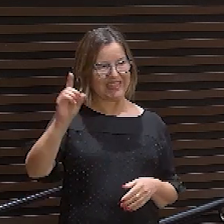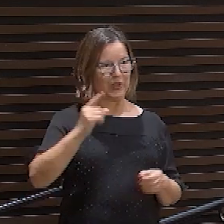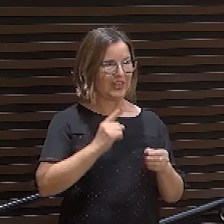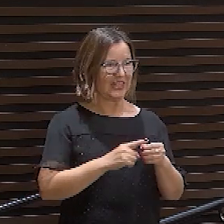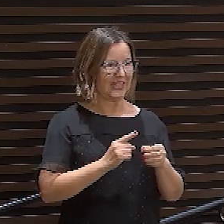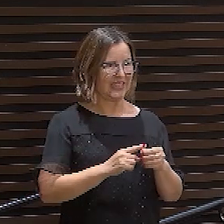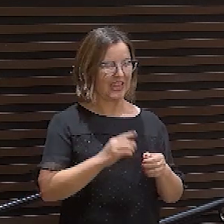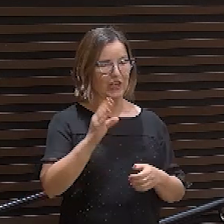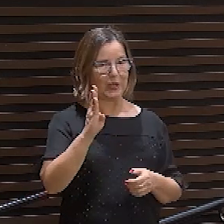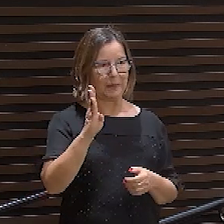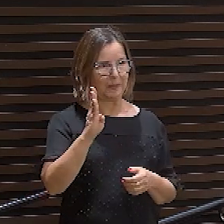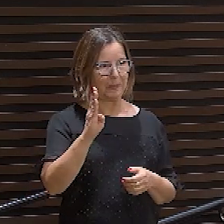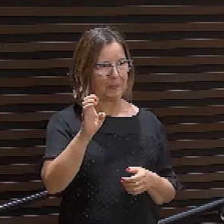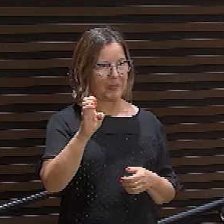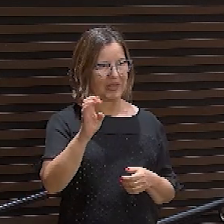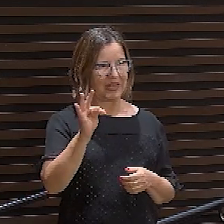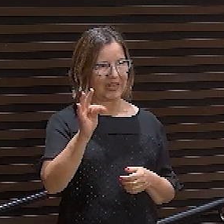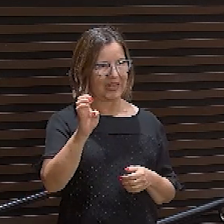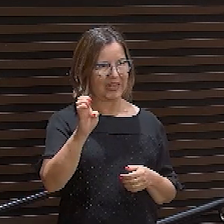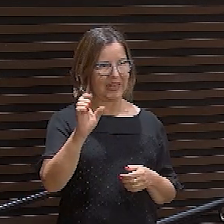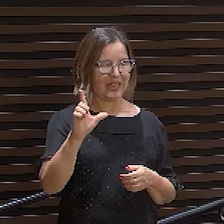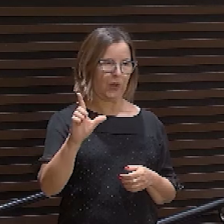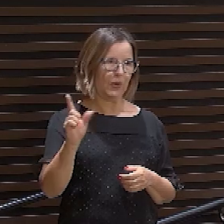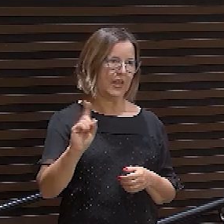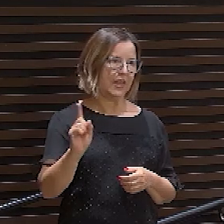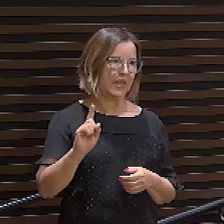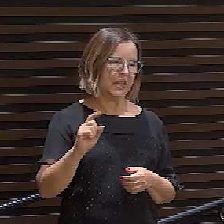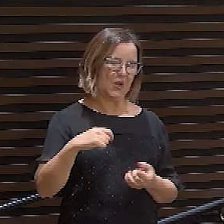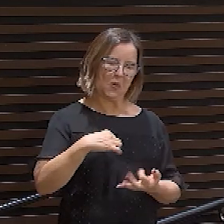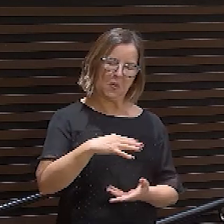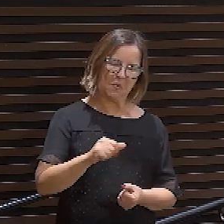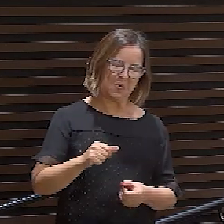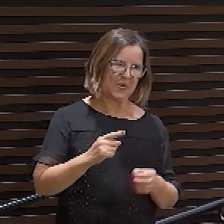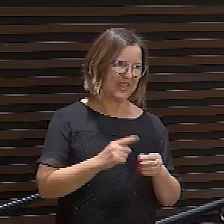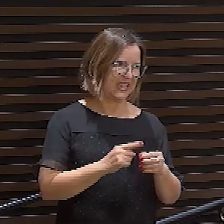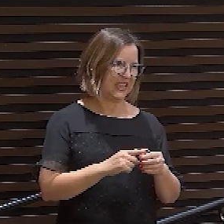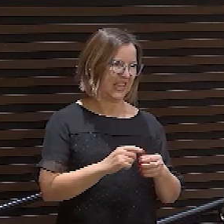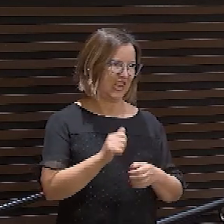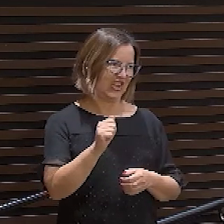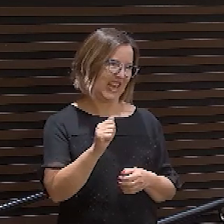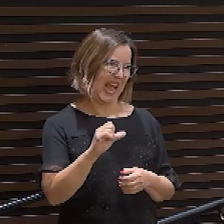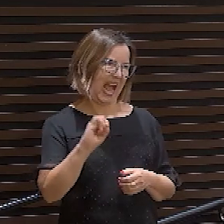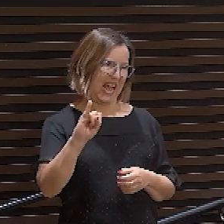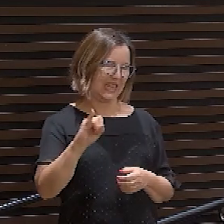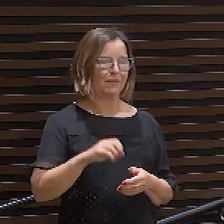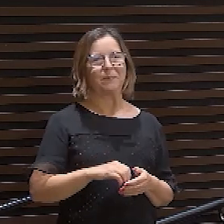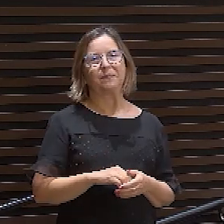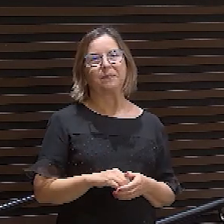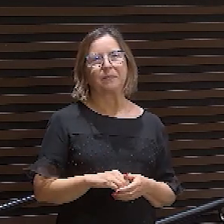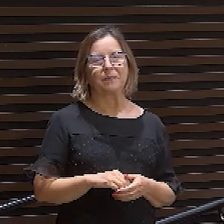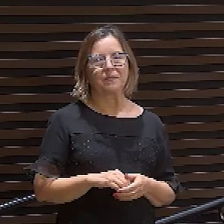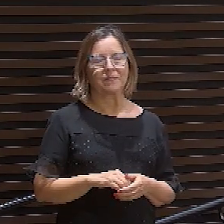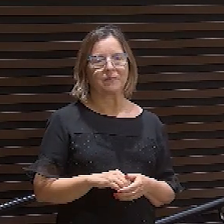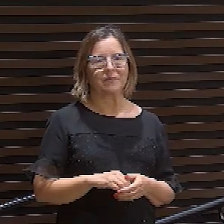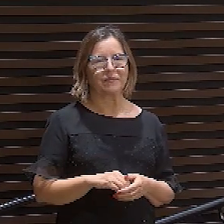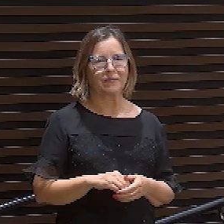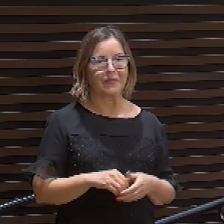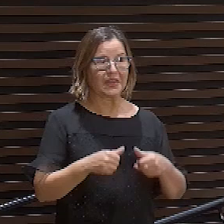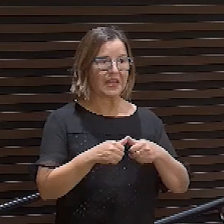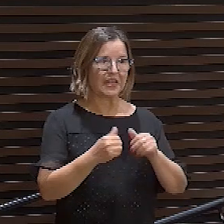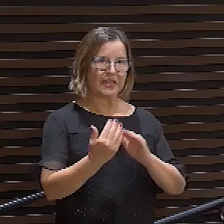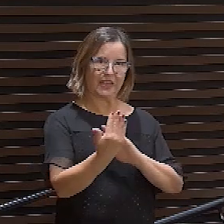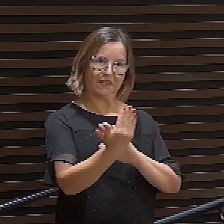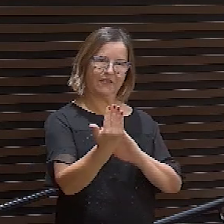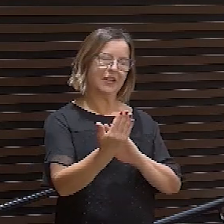não no mundo em Ai. Ele está ali na frente,